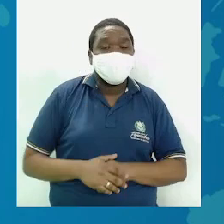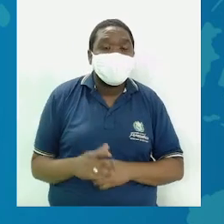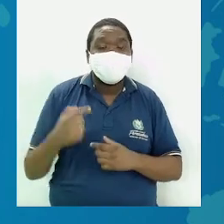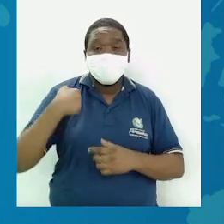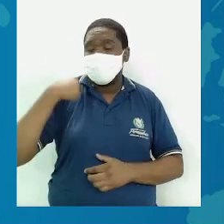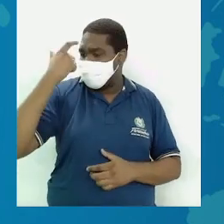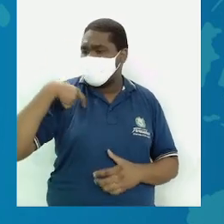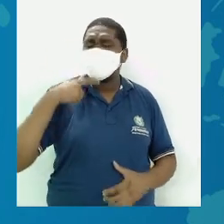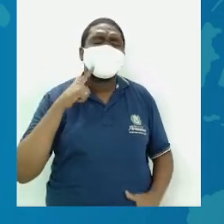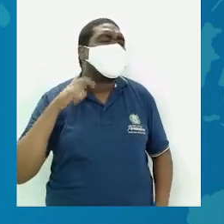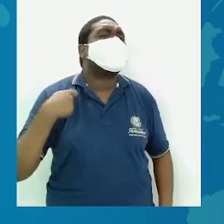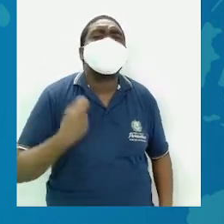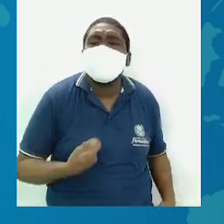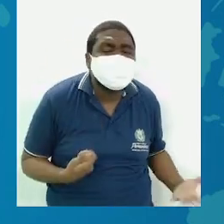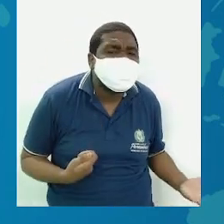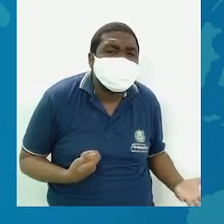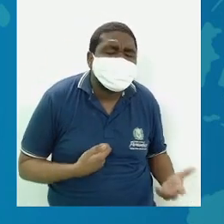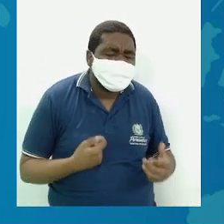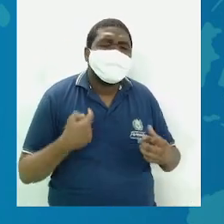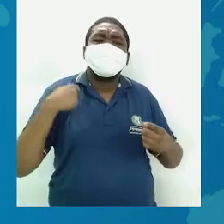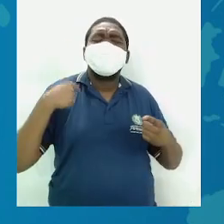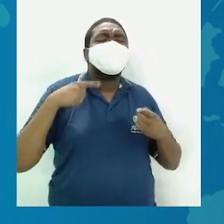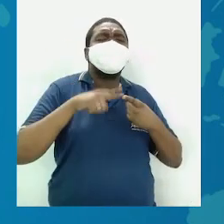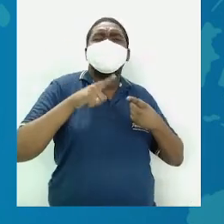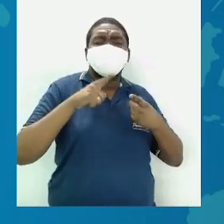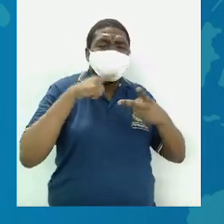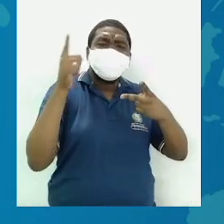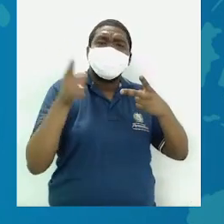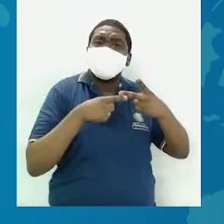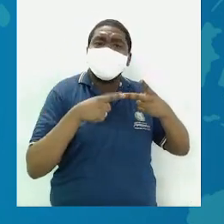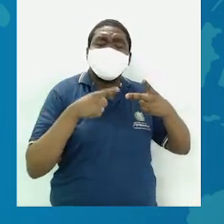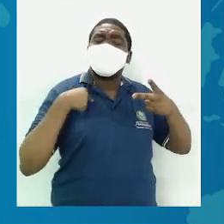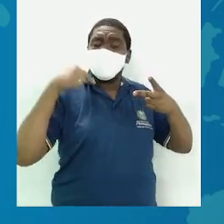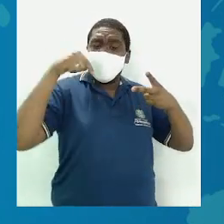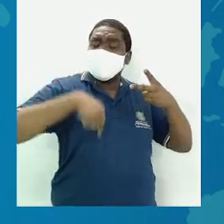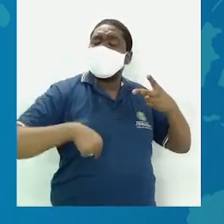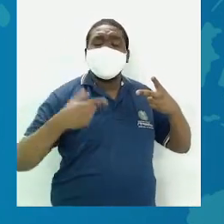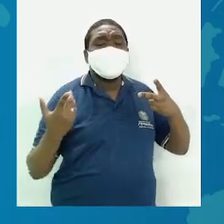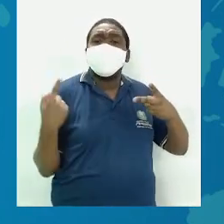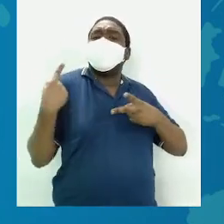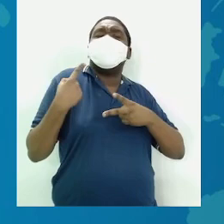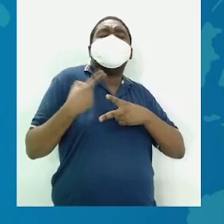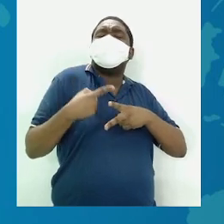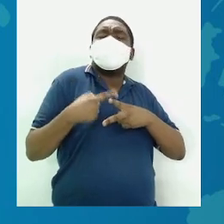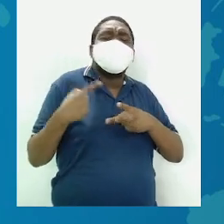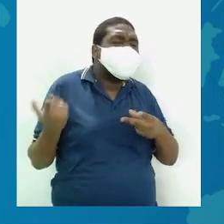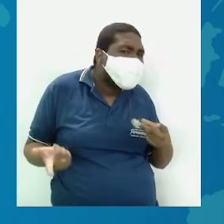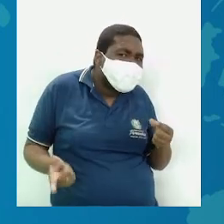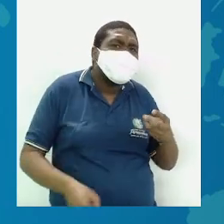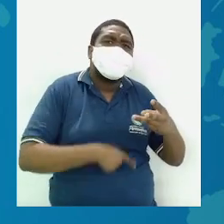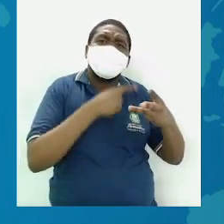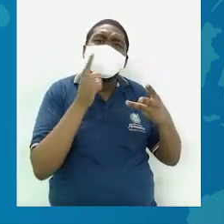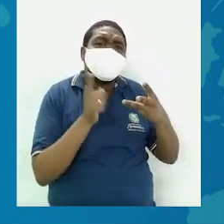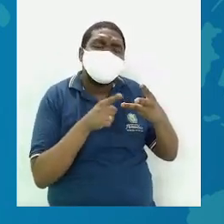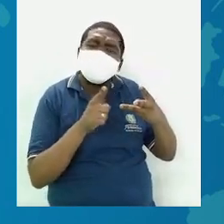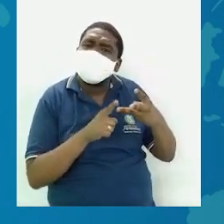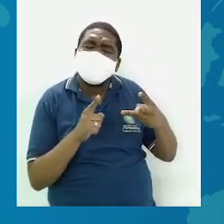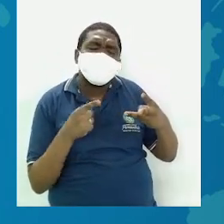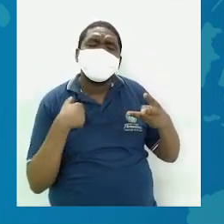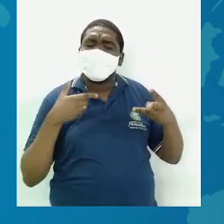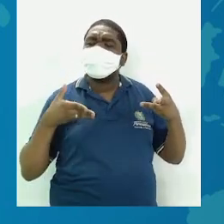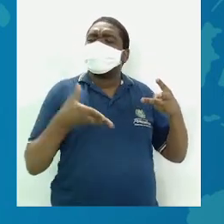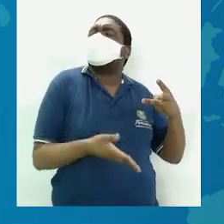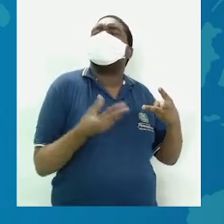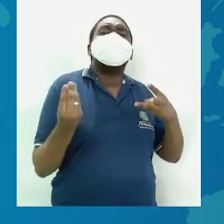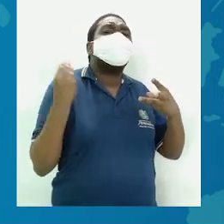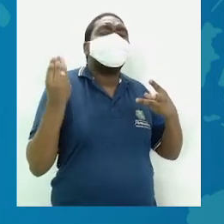De onde nós viemos? Por que aqui estamos? E para onde nós iremos? Então, dizem alguns estudiosos